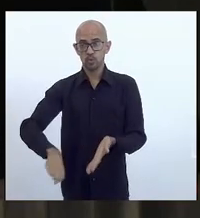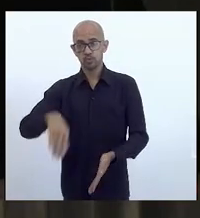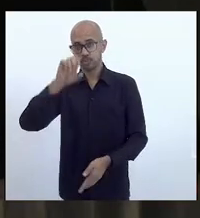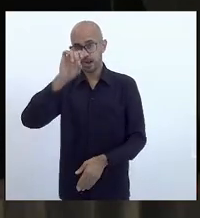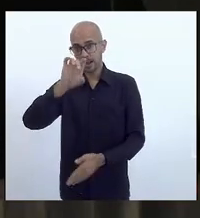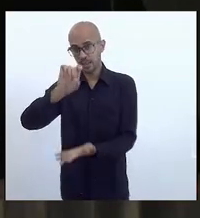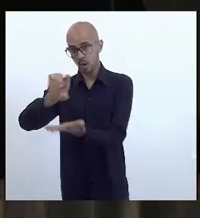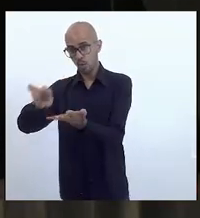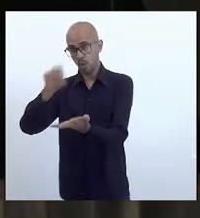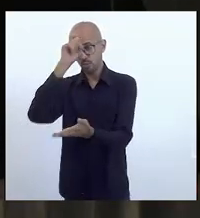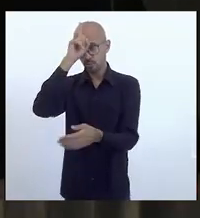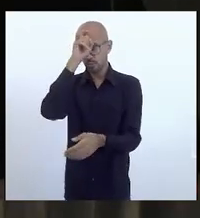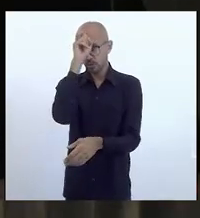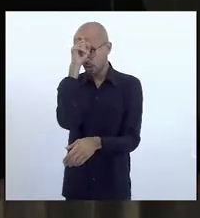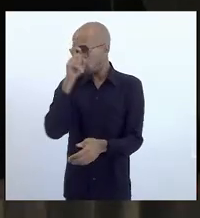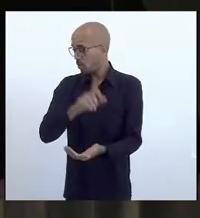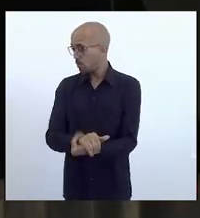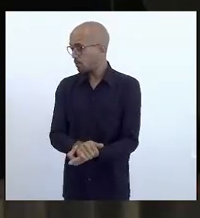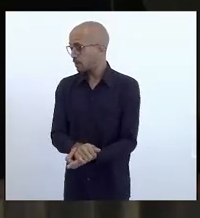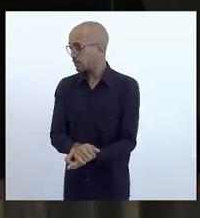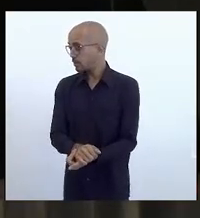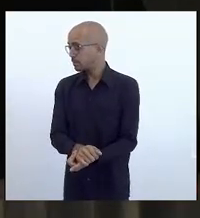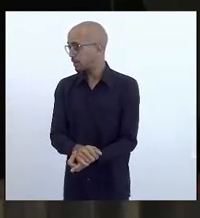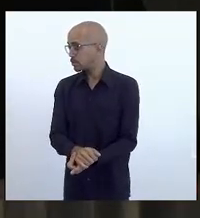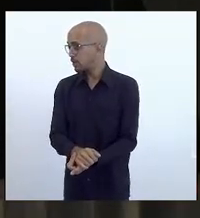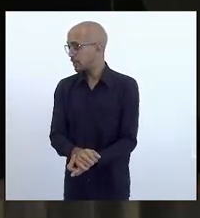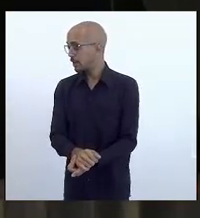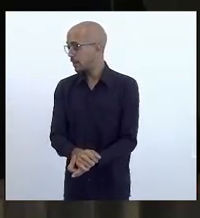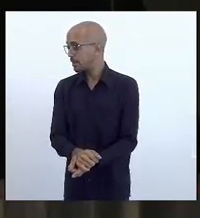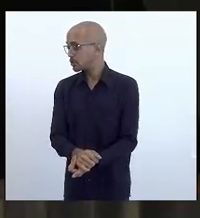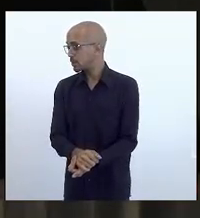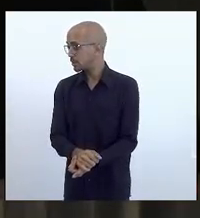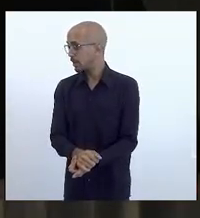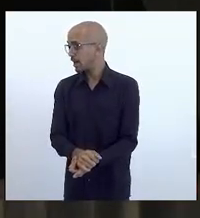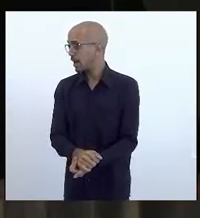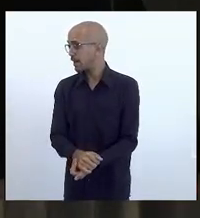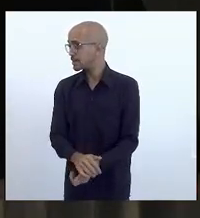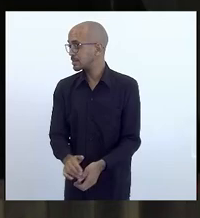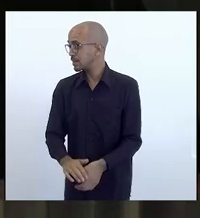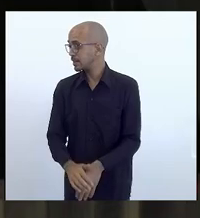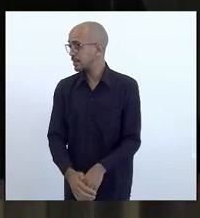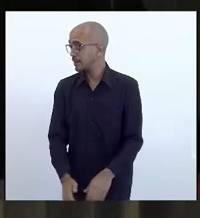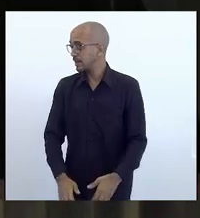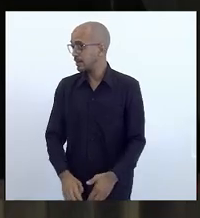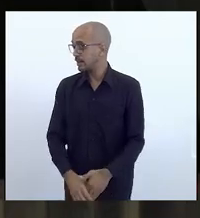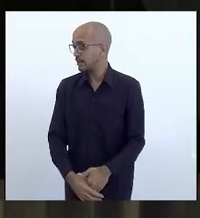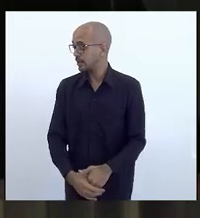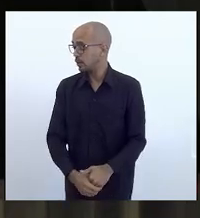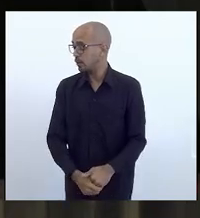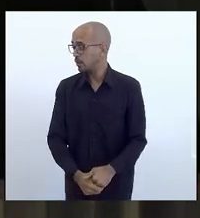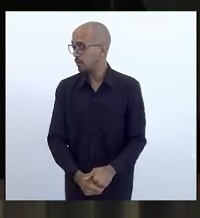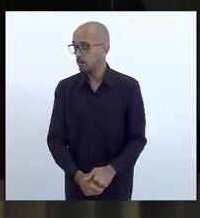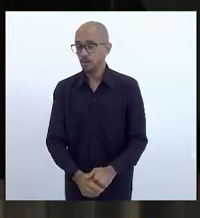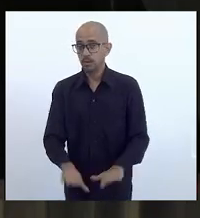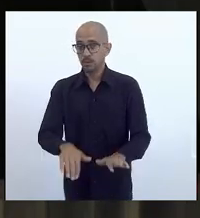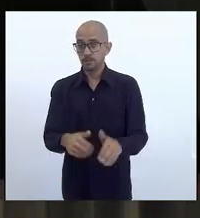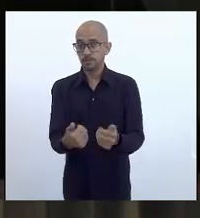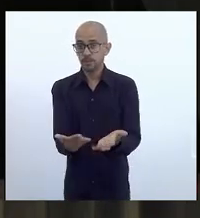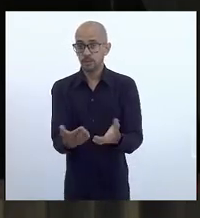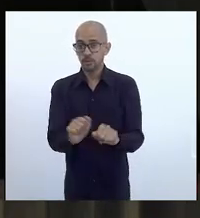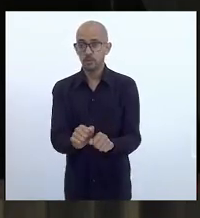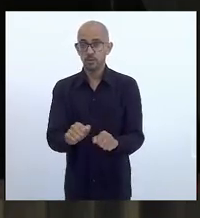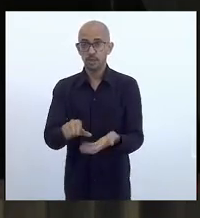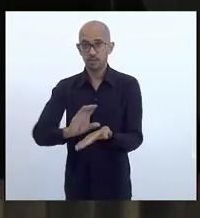nenhuma, nós teríamos uma maior transparência, teríamos a possibilidade da redução dos desvios da